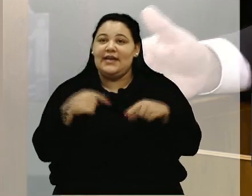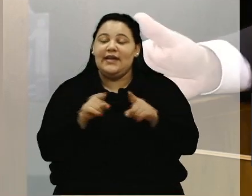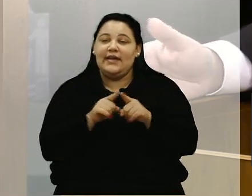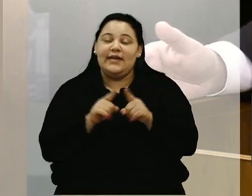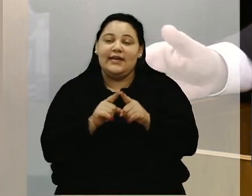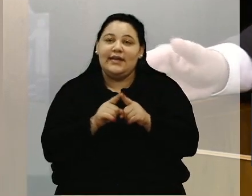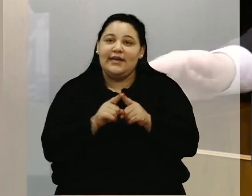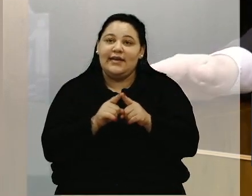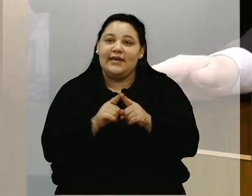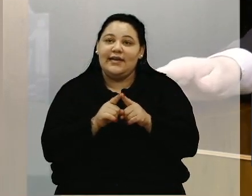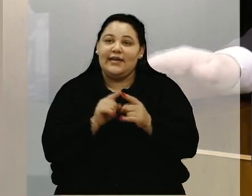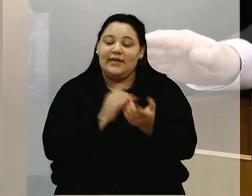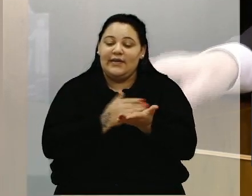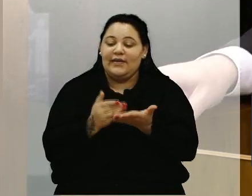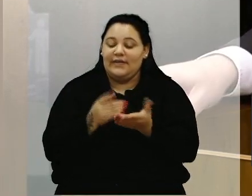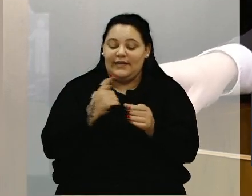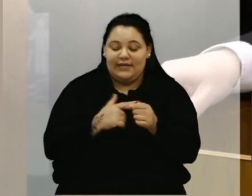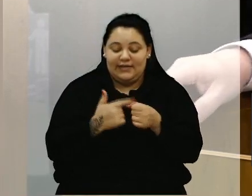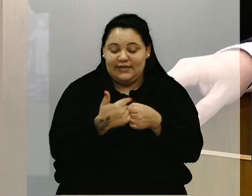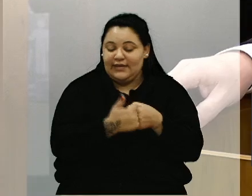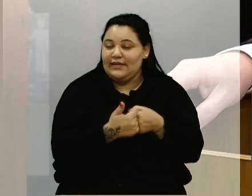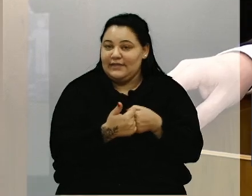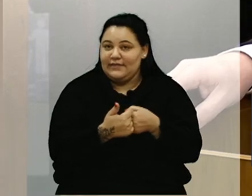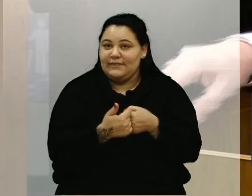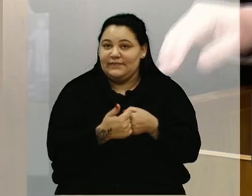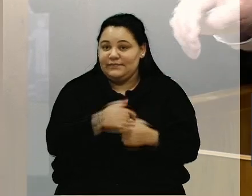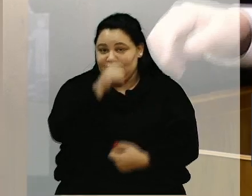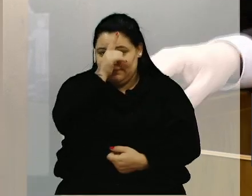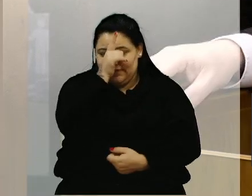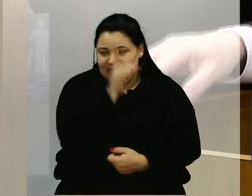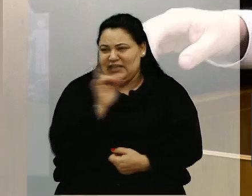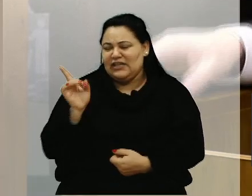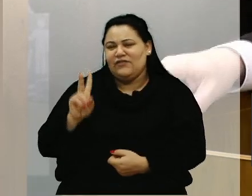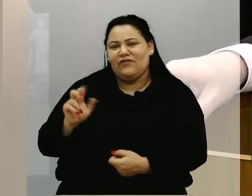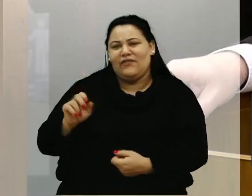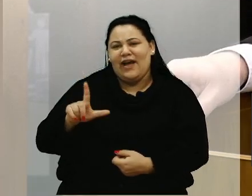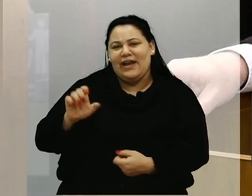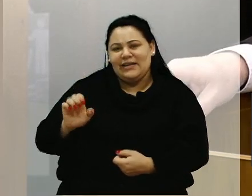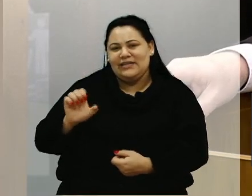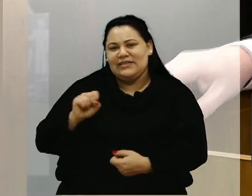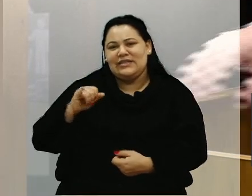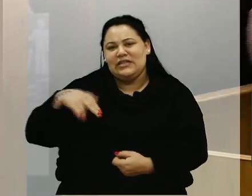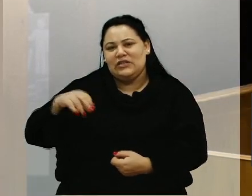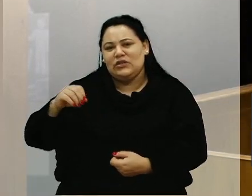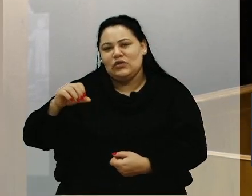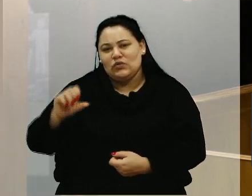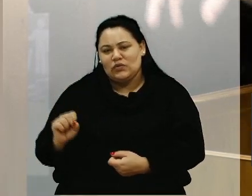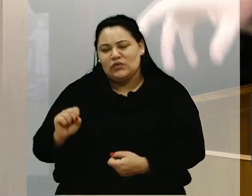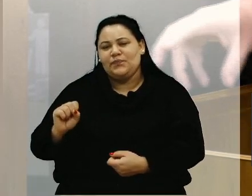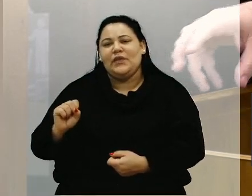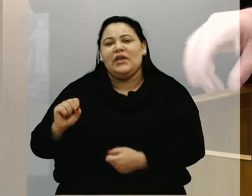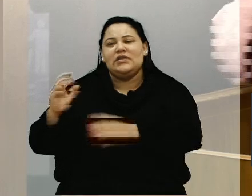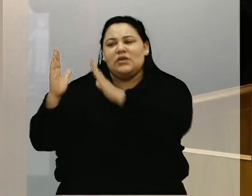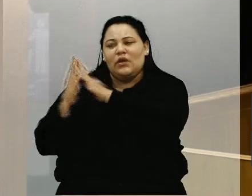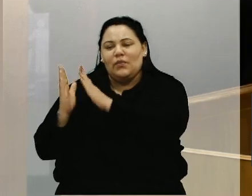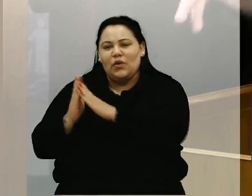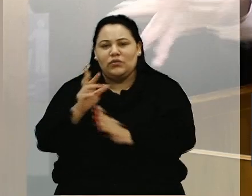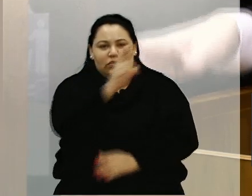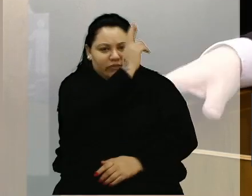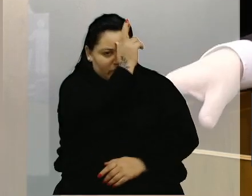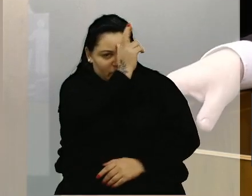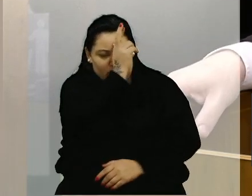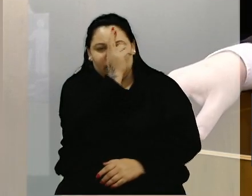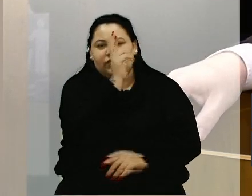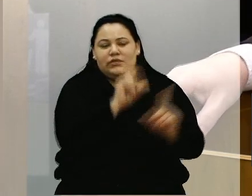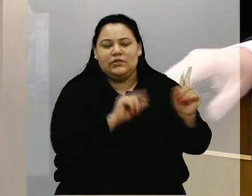principalmente nas cidades de origem alemã, ali do Vale dos Sinos, ali São Leopoldo, Novo Hamburgo, toda Ivoti, todas aquelas cidades,